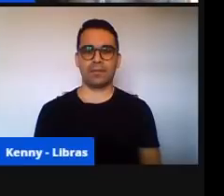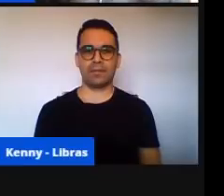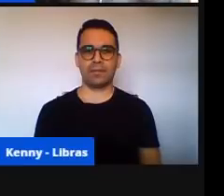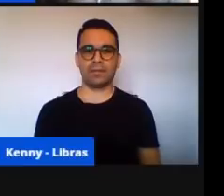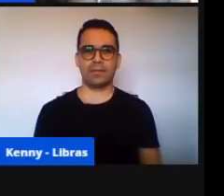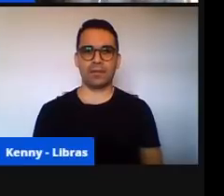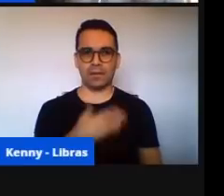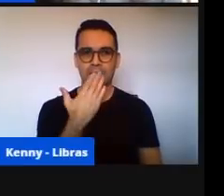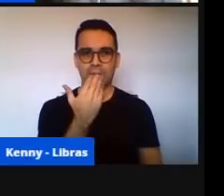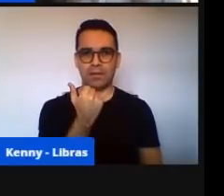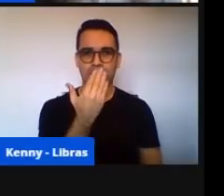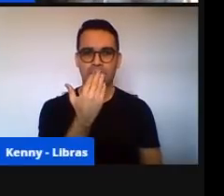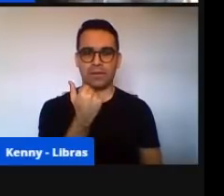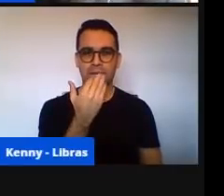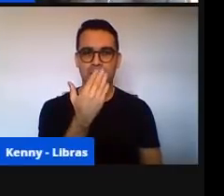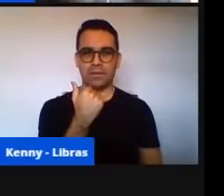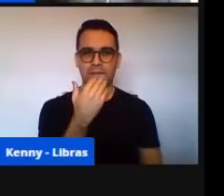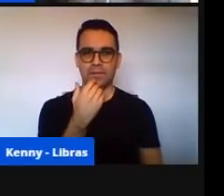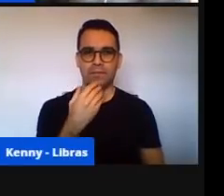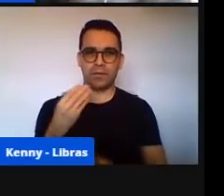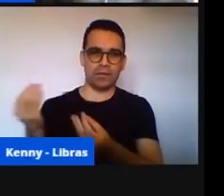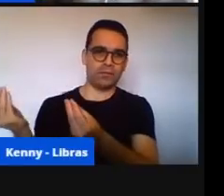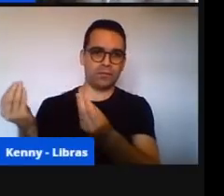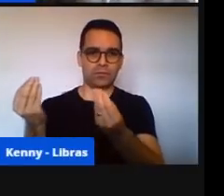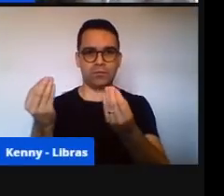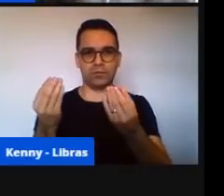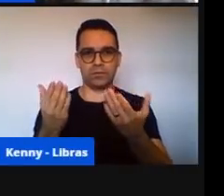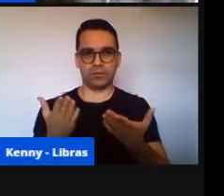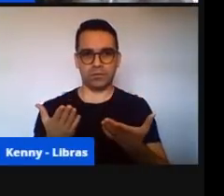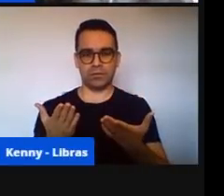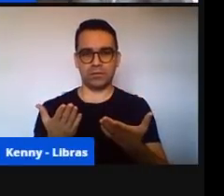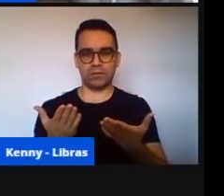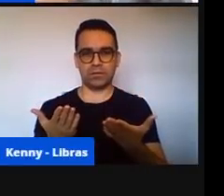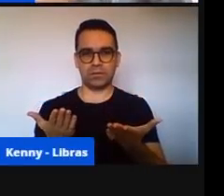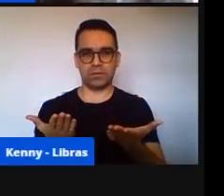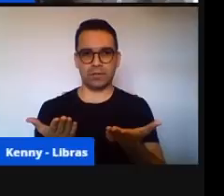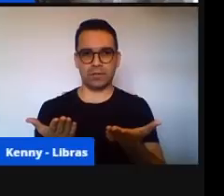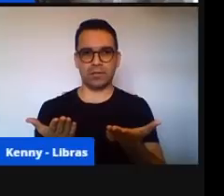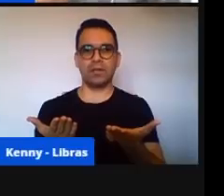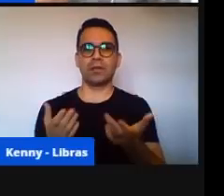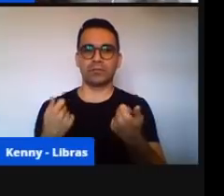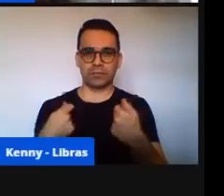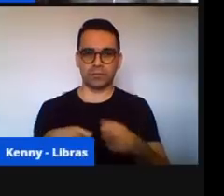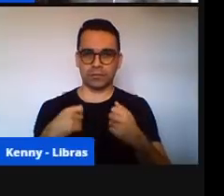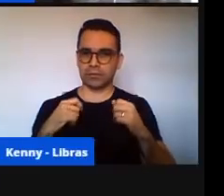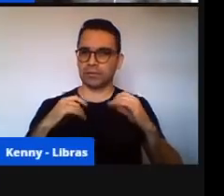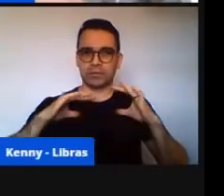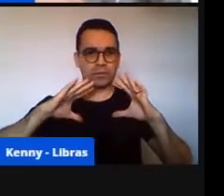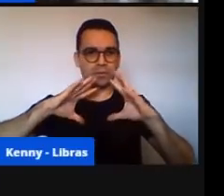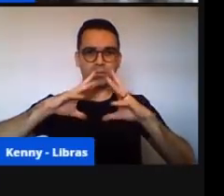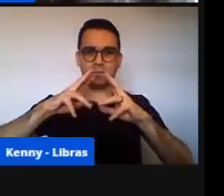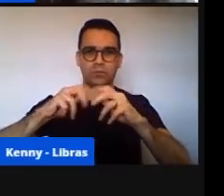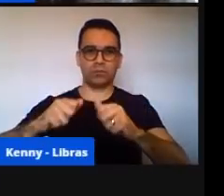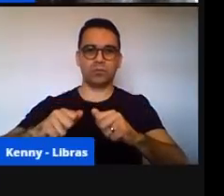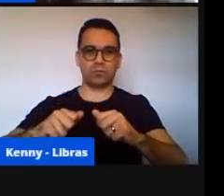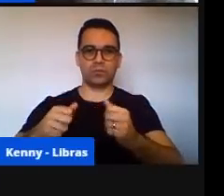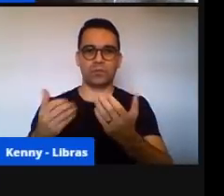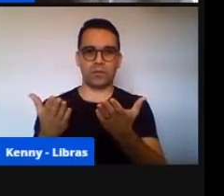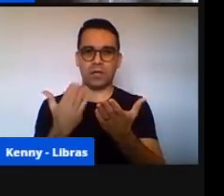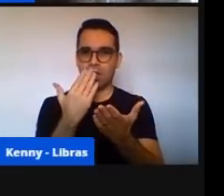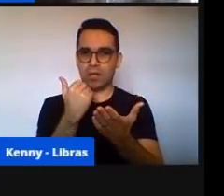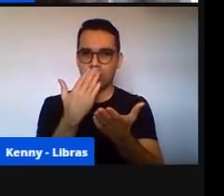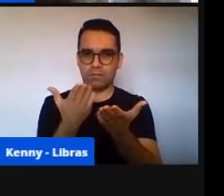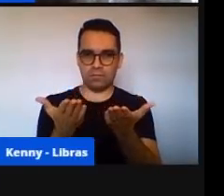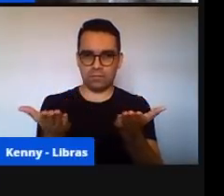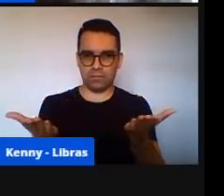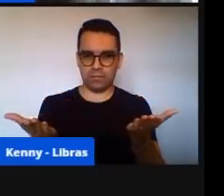preferencialmente fora da área de produção, tá? E que todos esses alimentos eles sejam higienizados, sejam limpos de modo